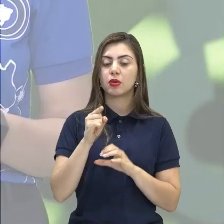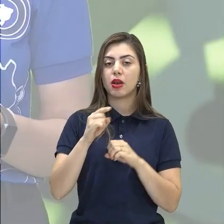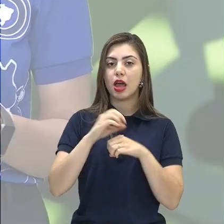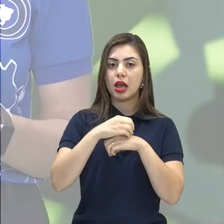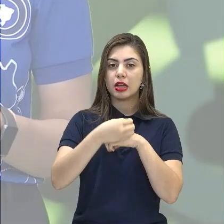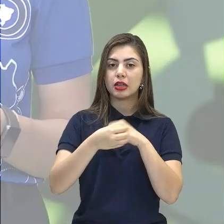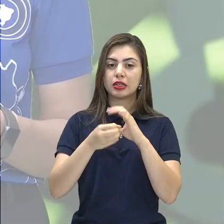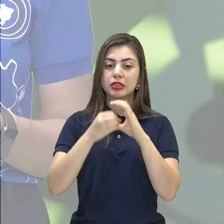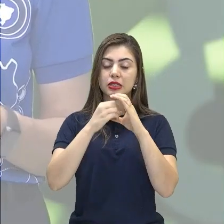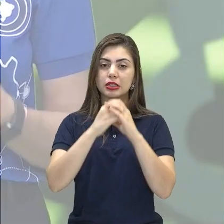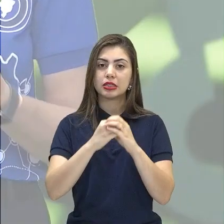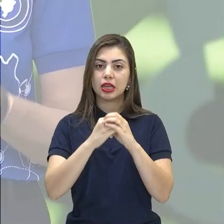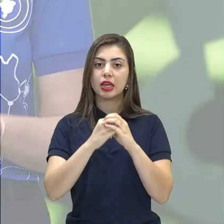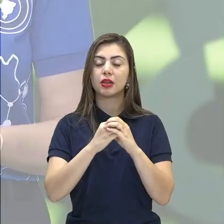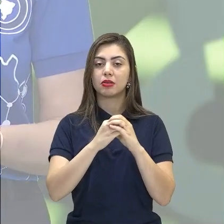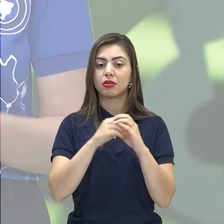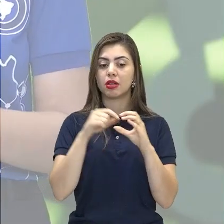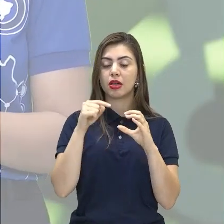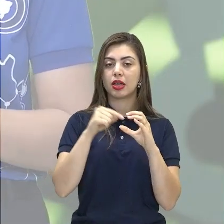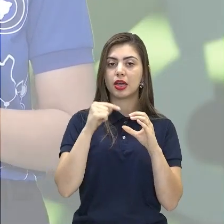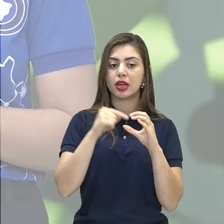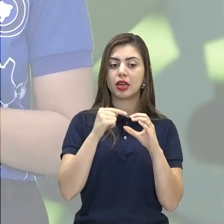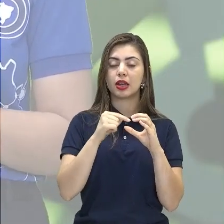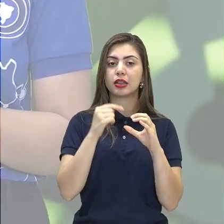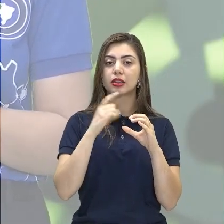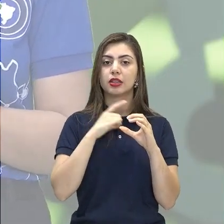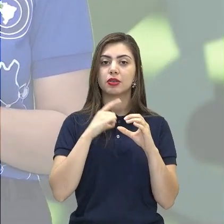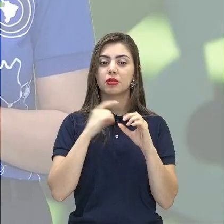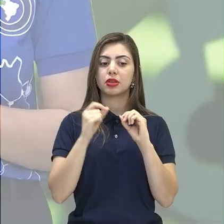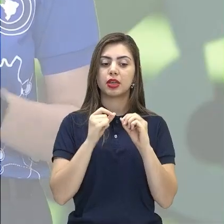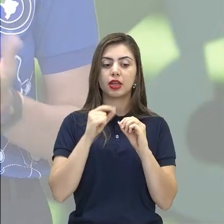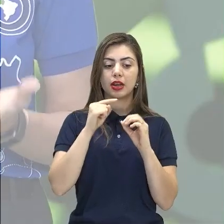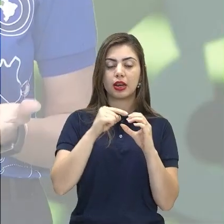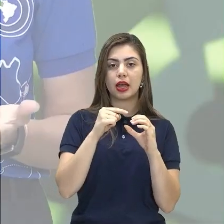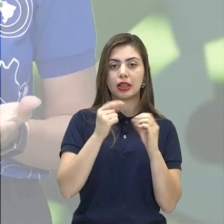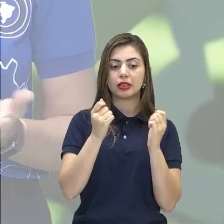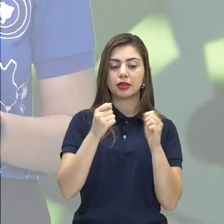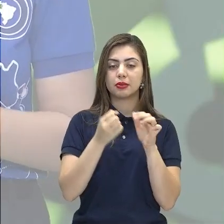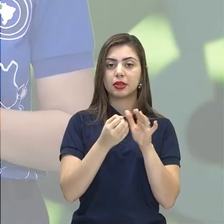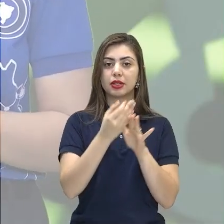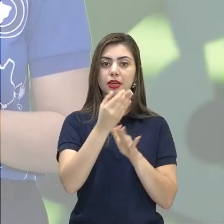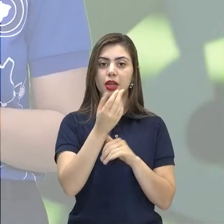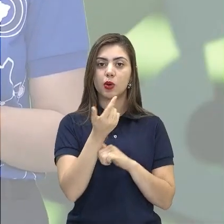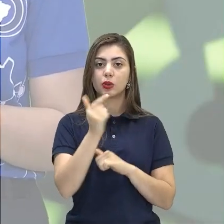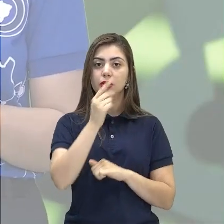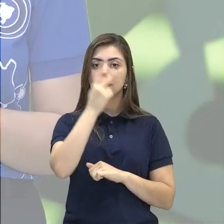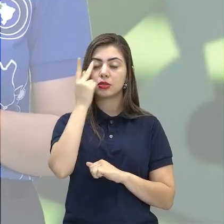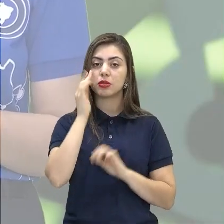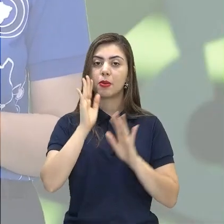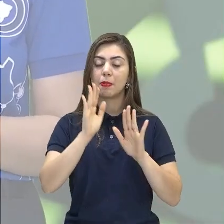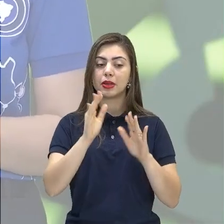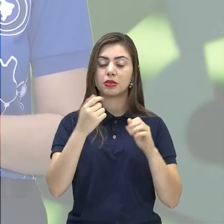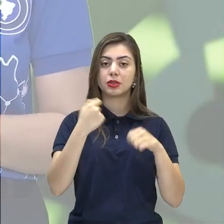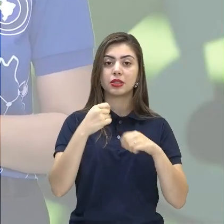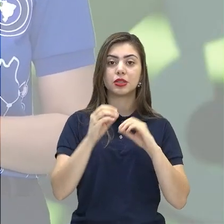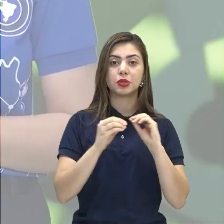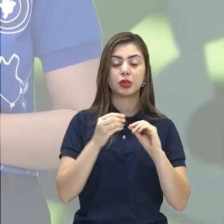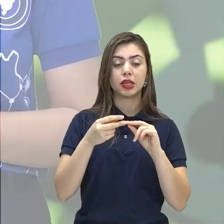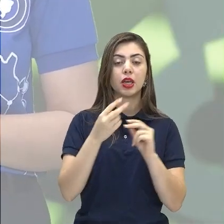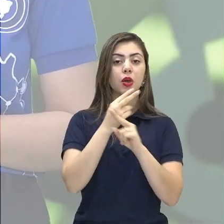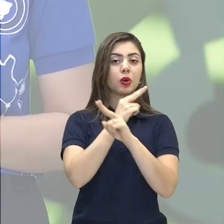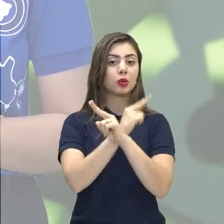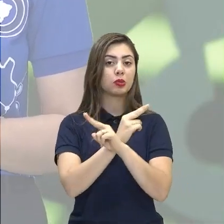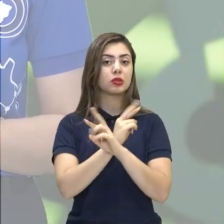reprodutoras, responsáveis pela formação de um novo indivíduo, desde que estejam localizados em cromossomos